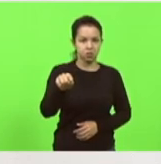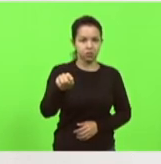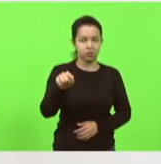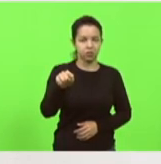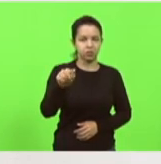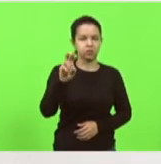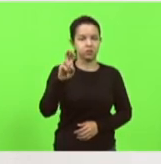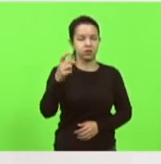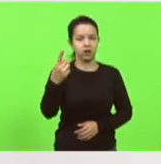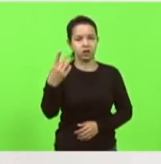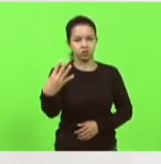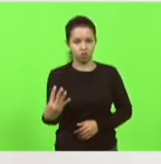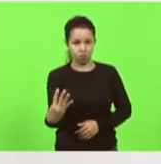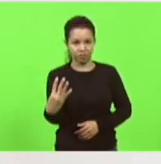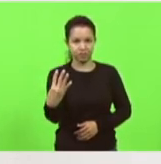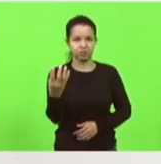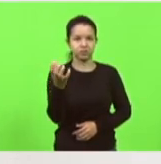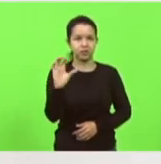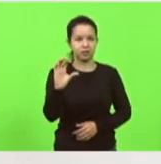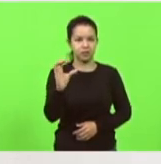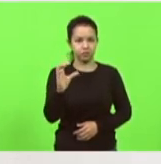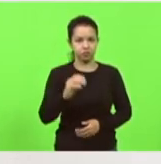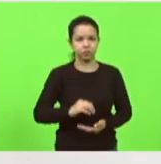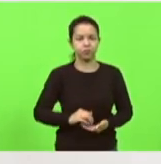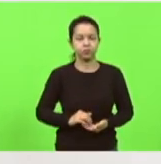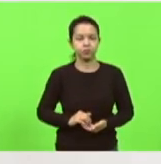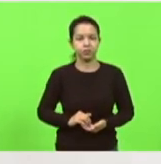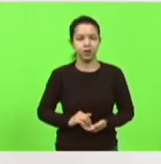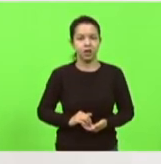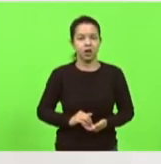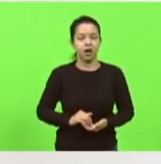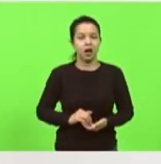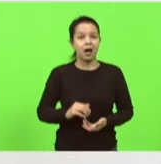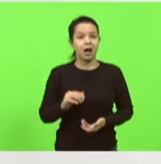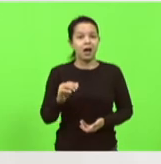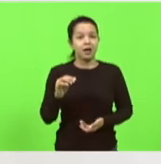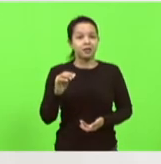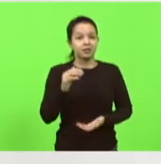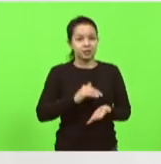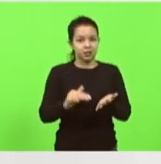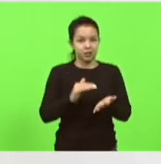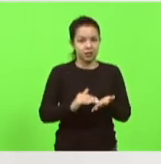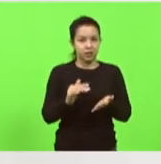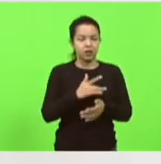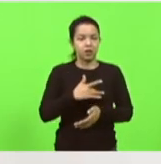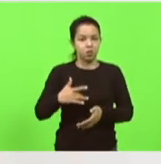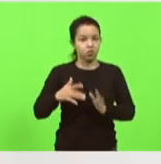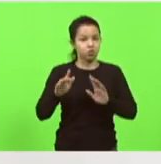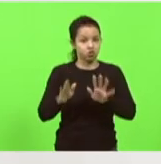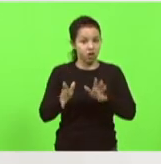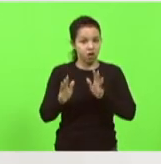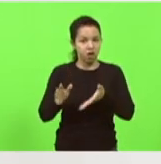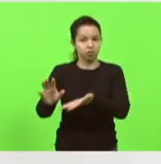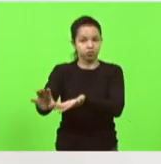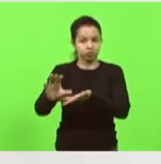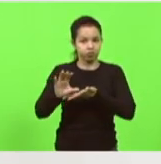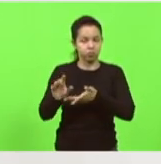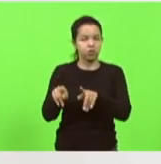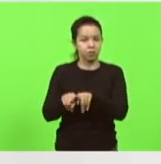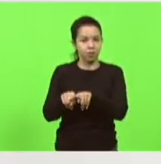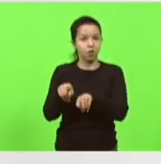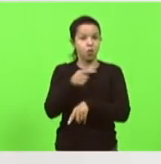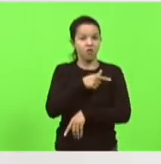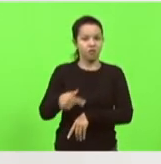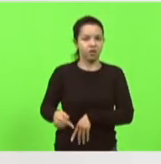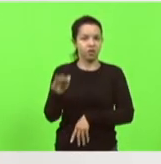R$ 2.596.126.005,14. Além desse valor, a Secretaria de Saúde recebeu também valores diretamente do governo federal para a pandemia vindo